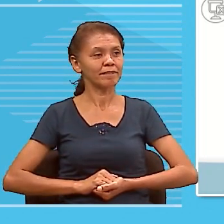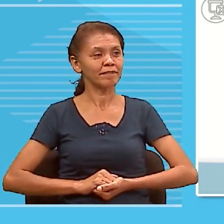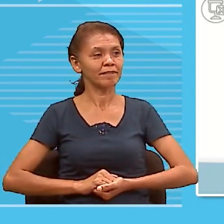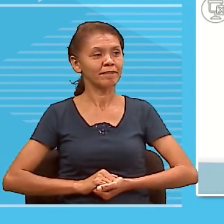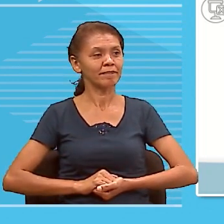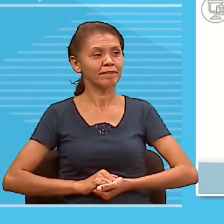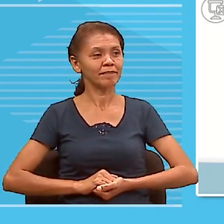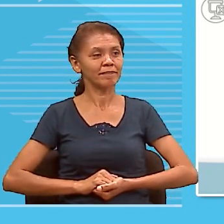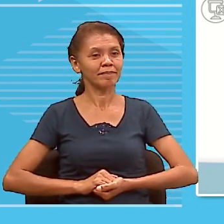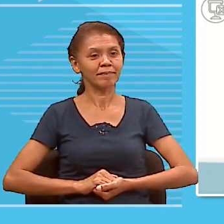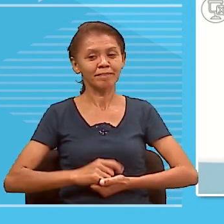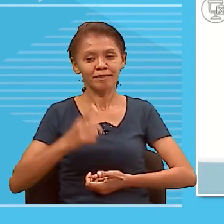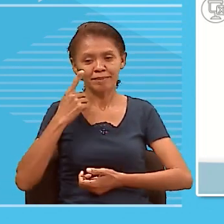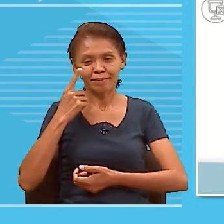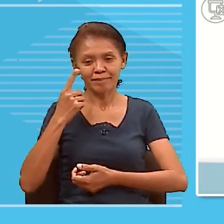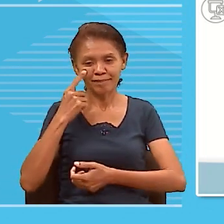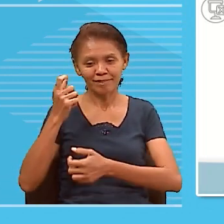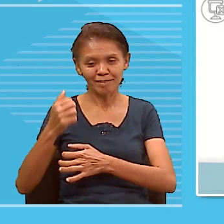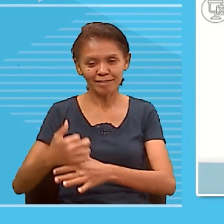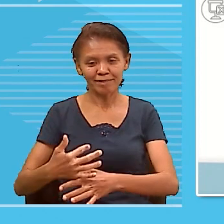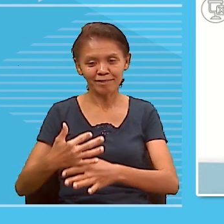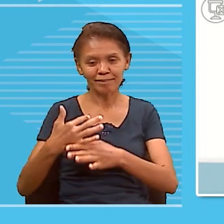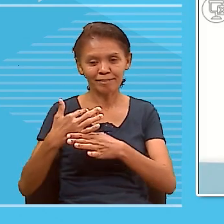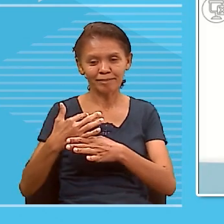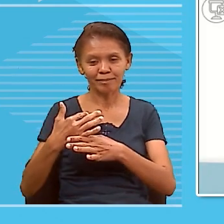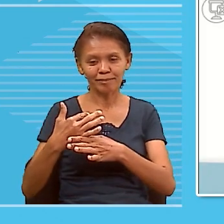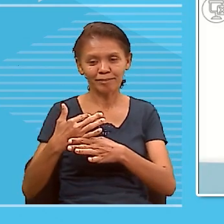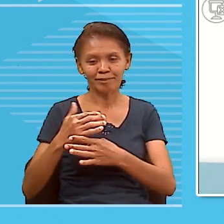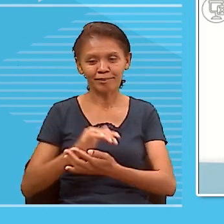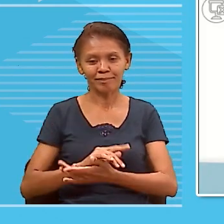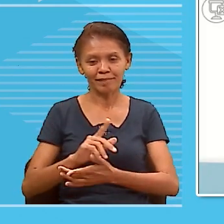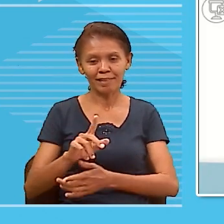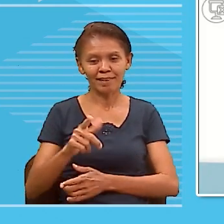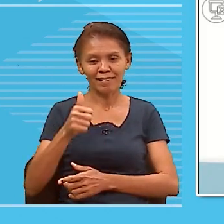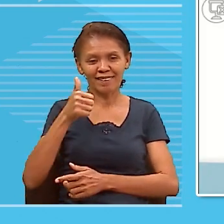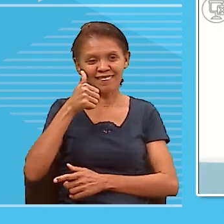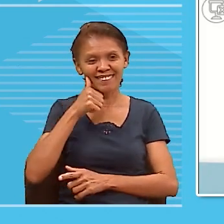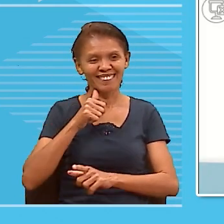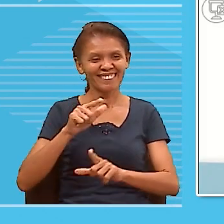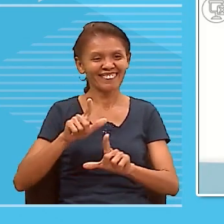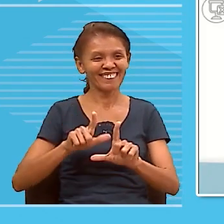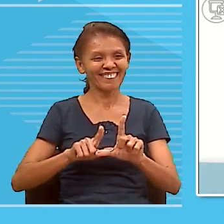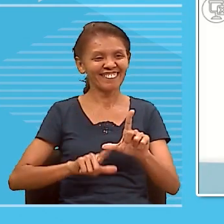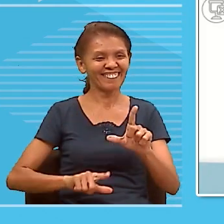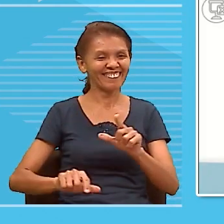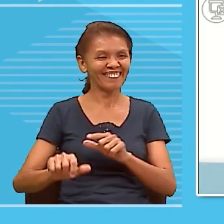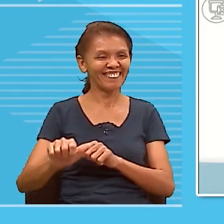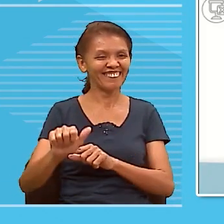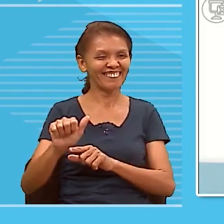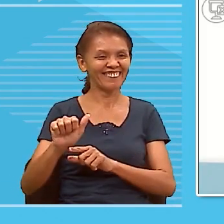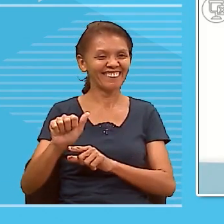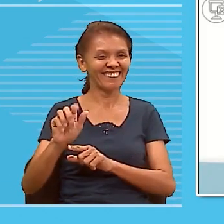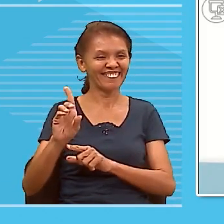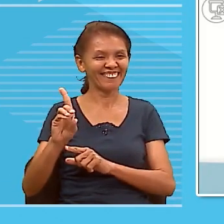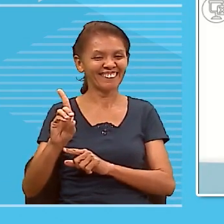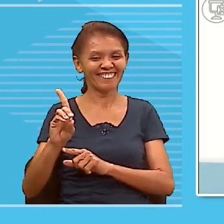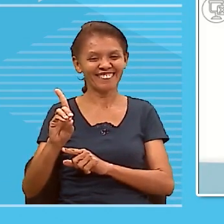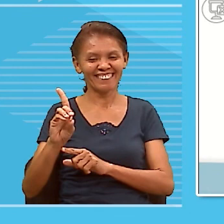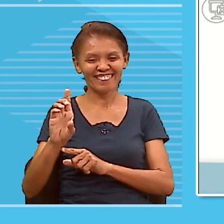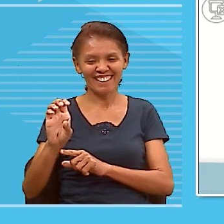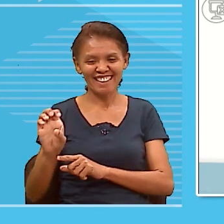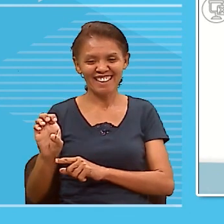a Adriana Souza colocou letra e a Joyce colocou letra d